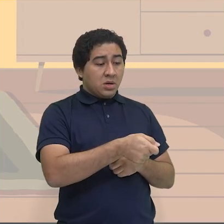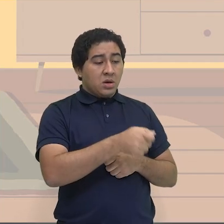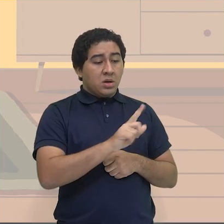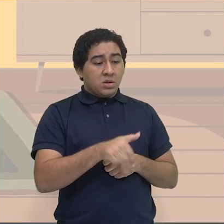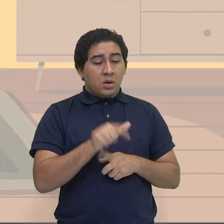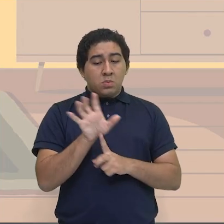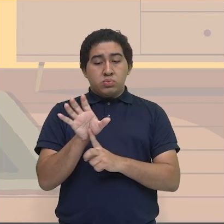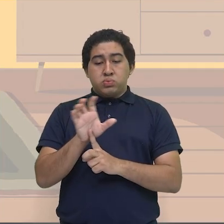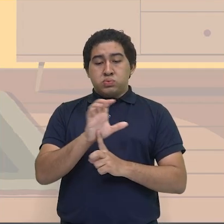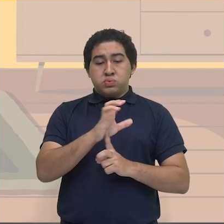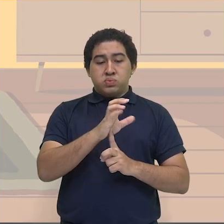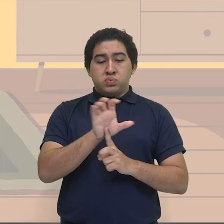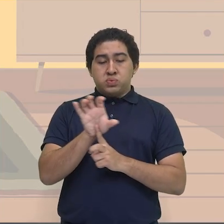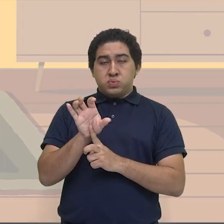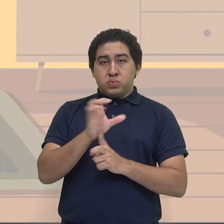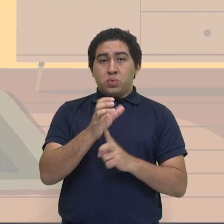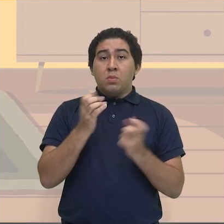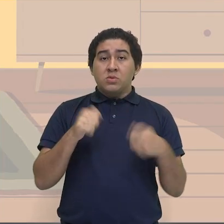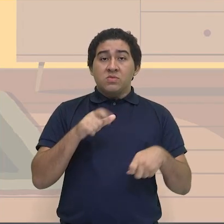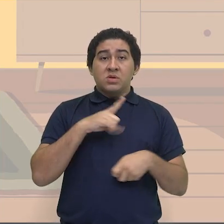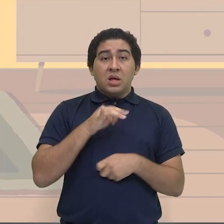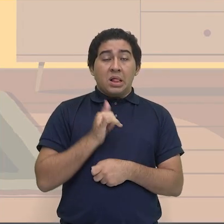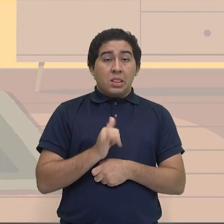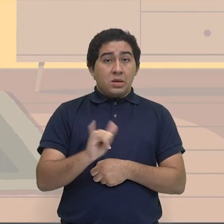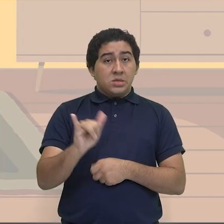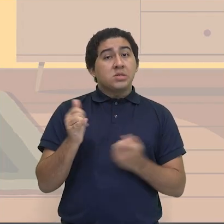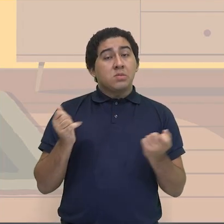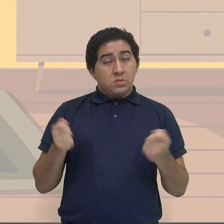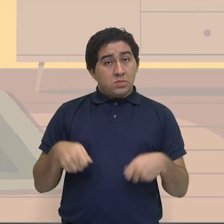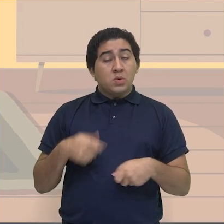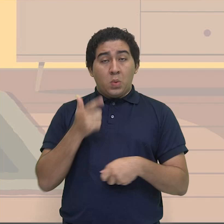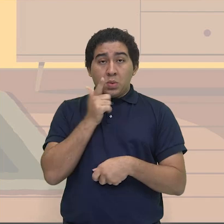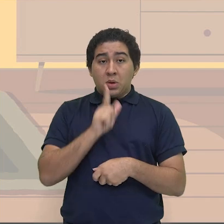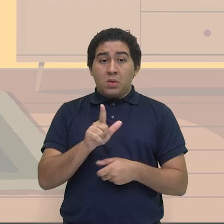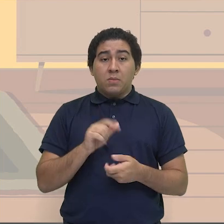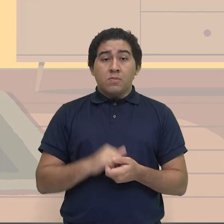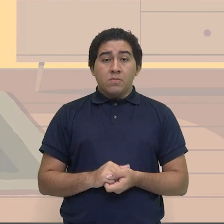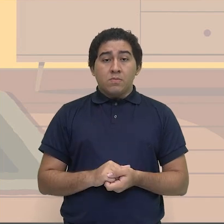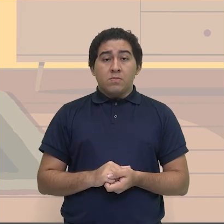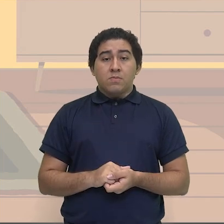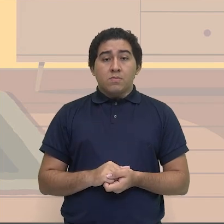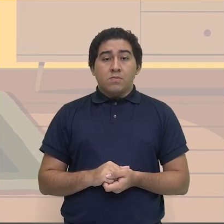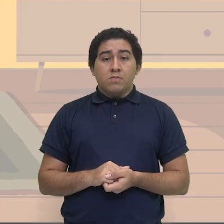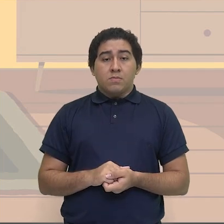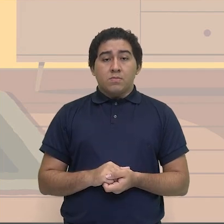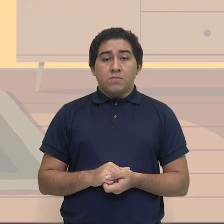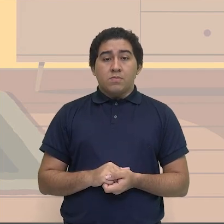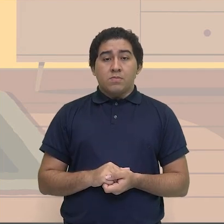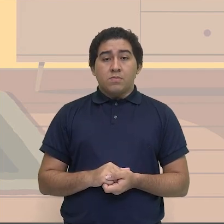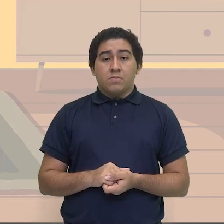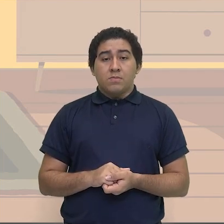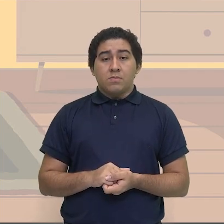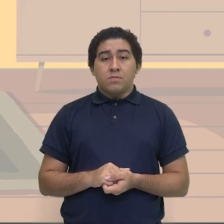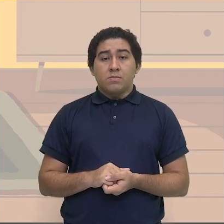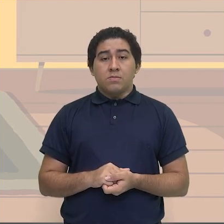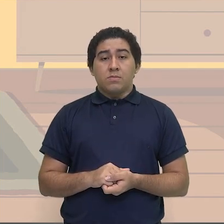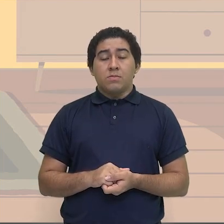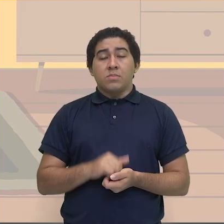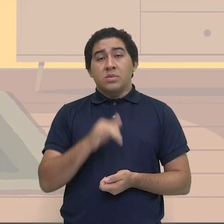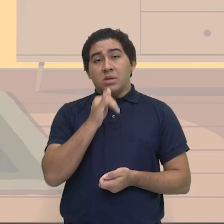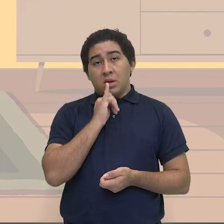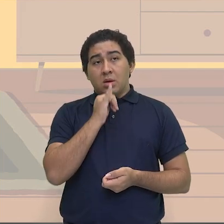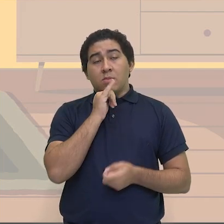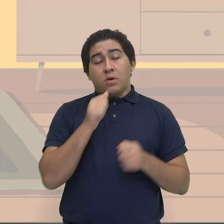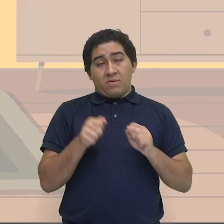Para passar a corrente. Então, é como eu estivesse aqui com vocês. Vamos fazer um grande circuito elétrico. Mas aí eu